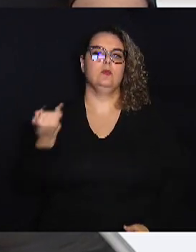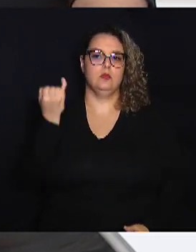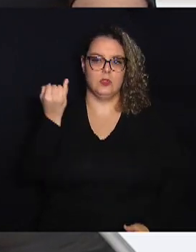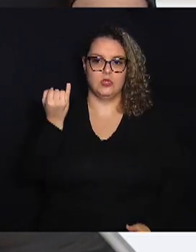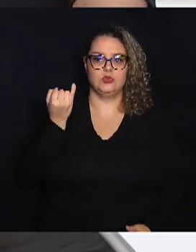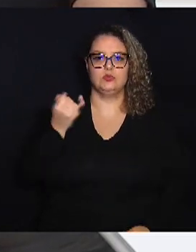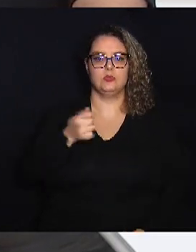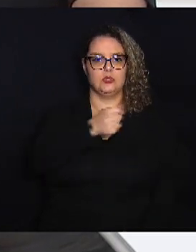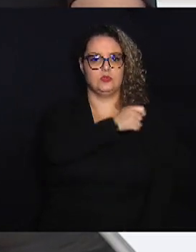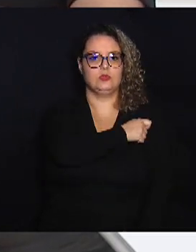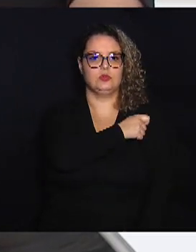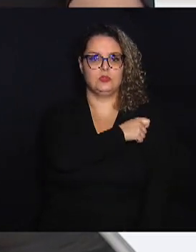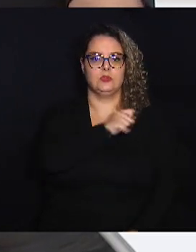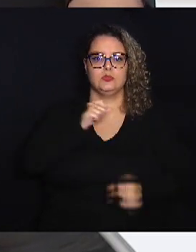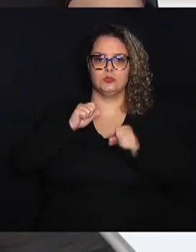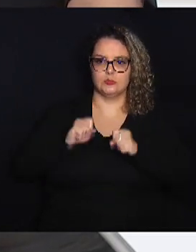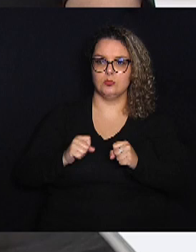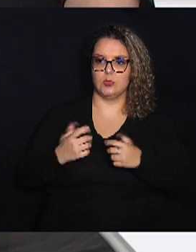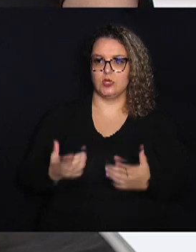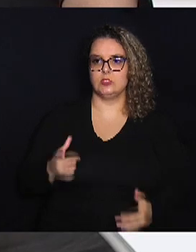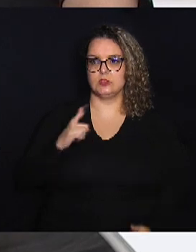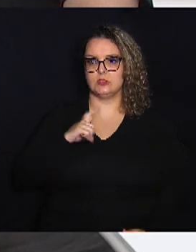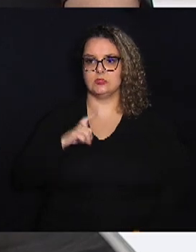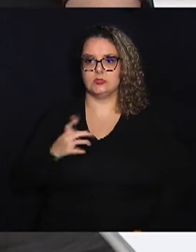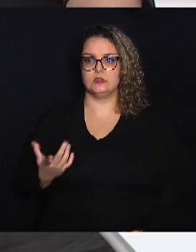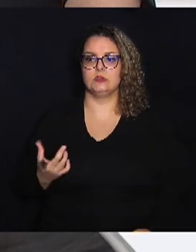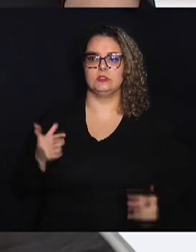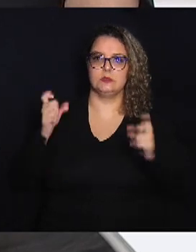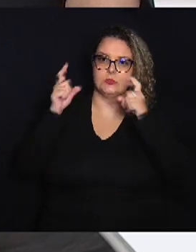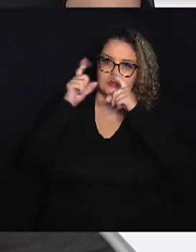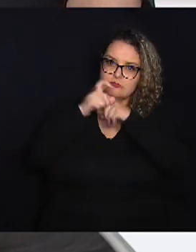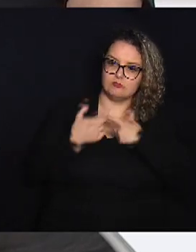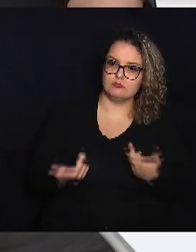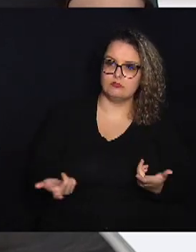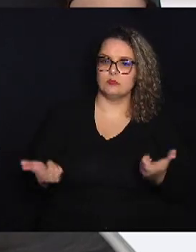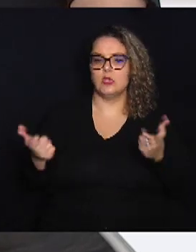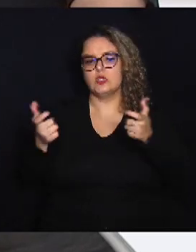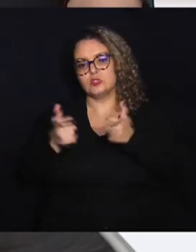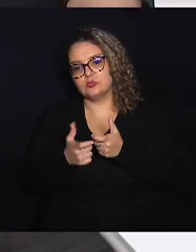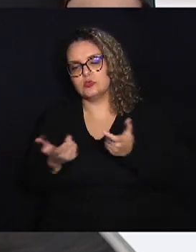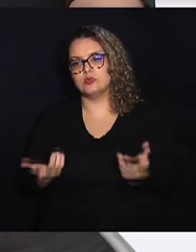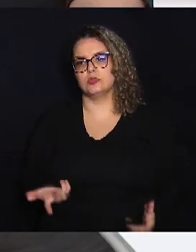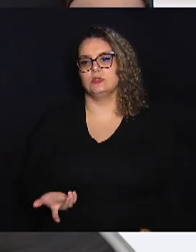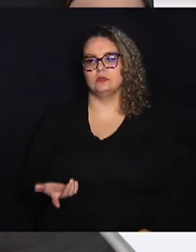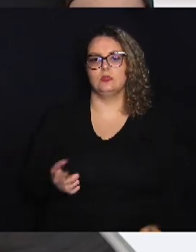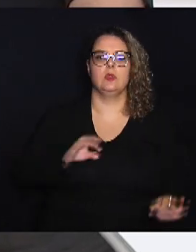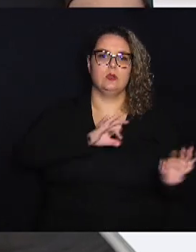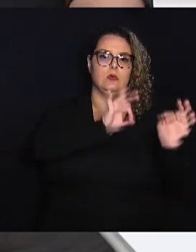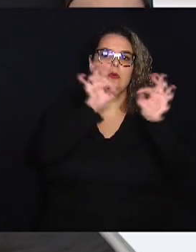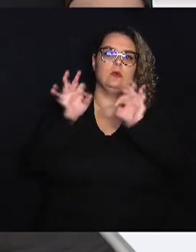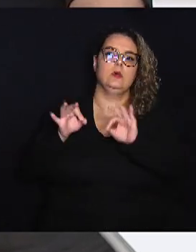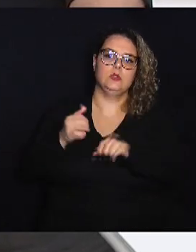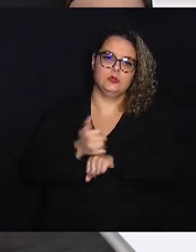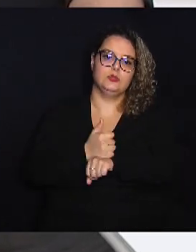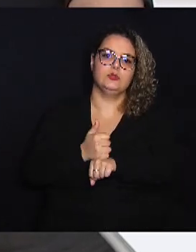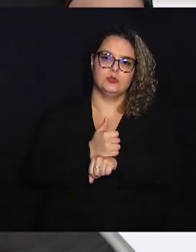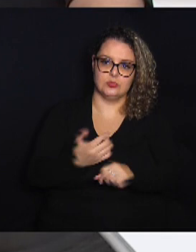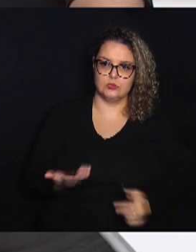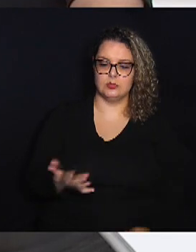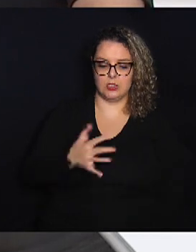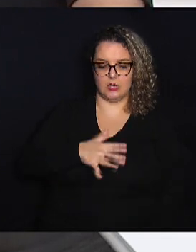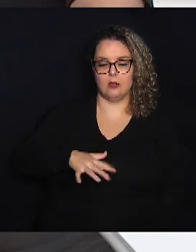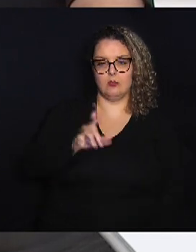importante para que os alunos possam ter aí essa dificuldade mitigada. E o acompanhamento de profissionais também da área